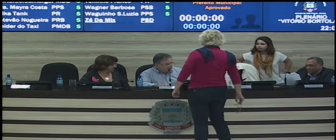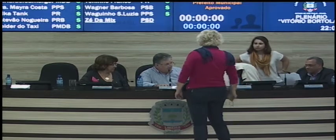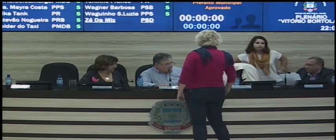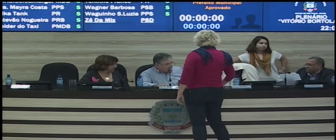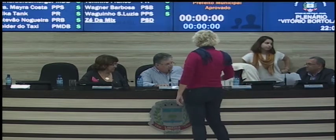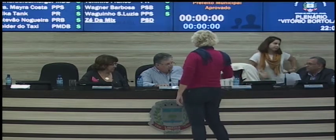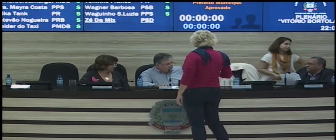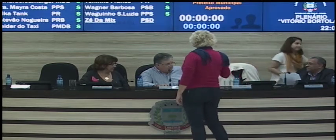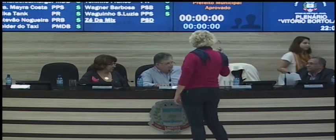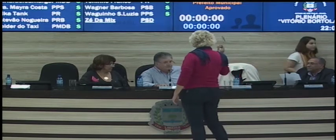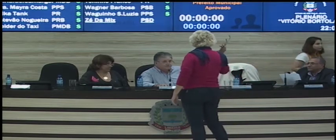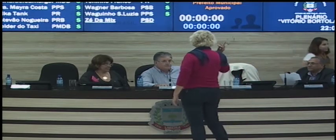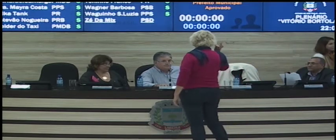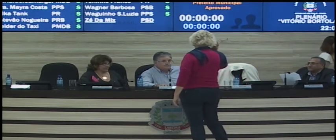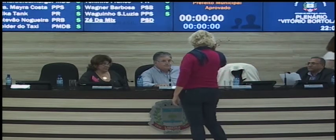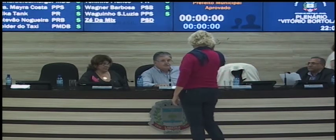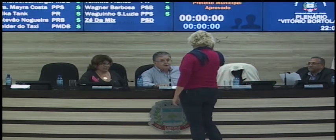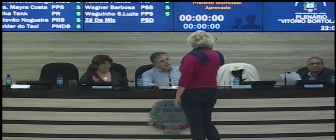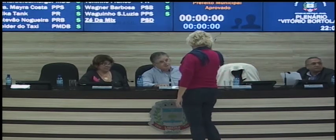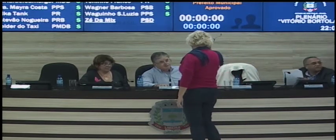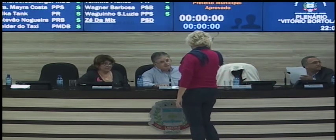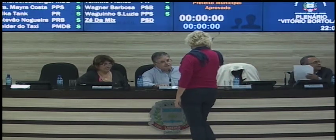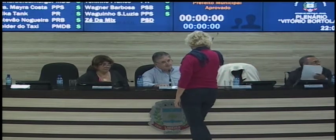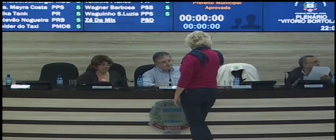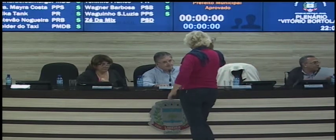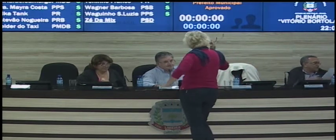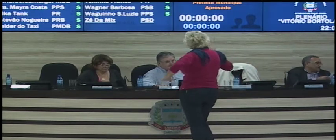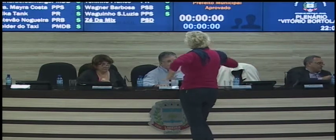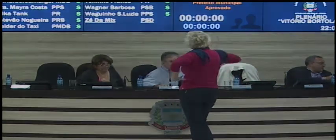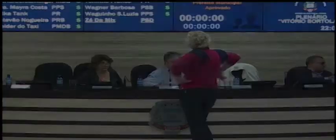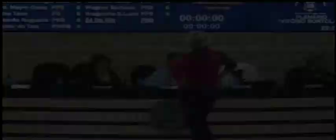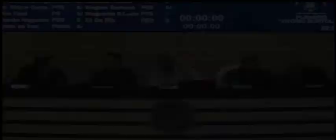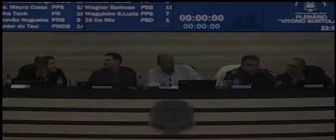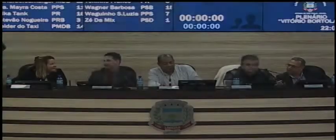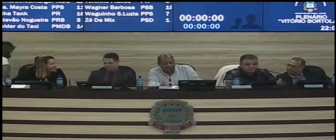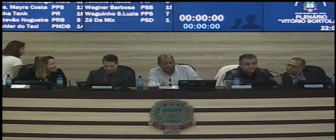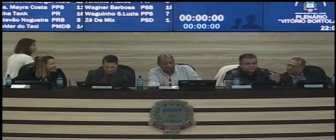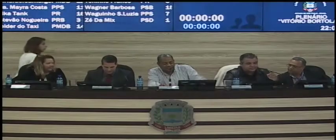que não tem jeito